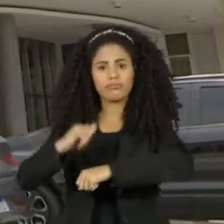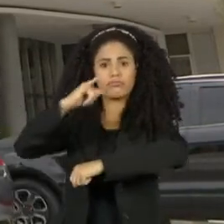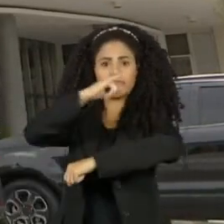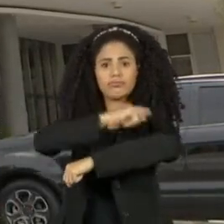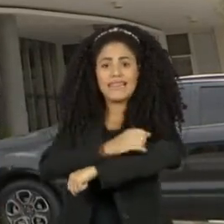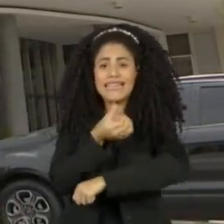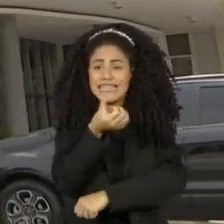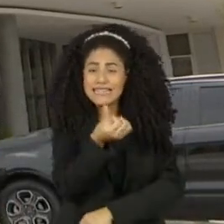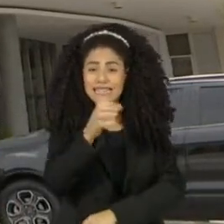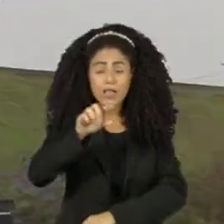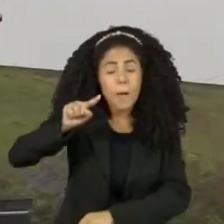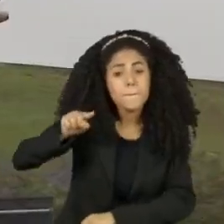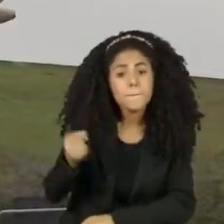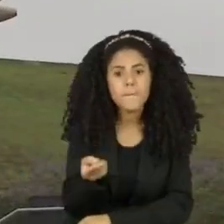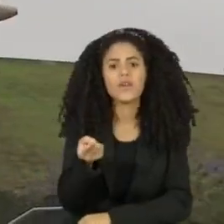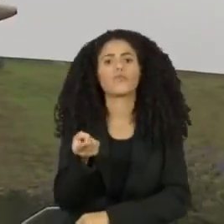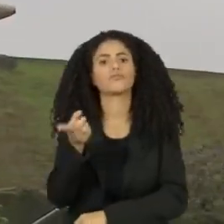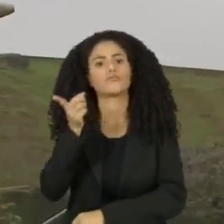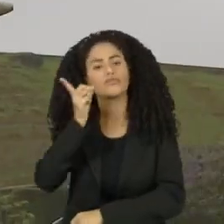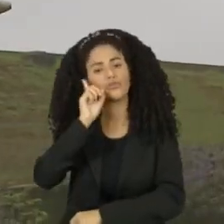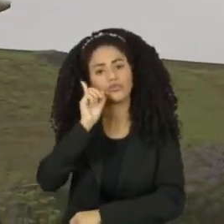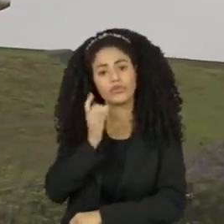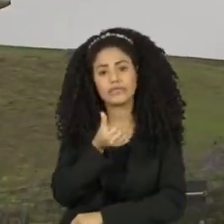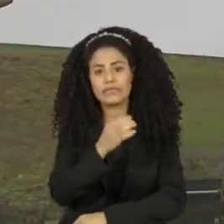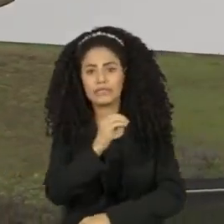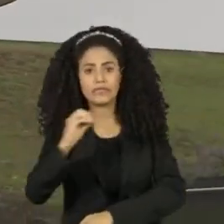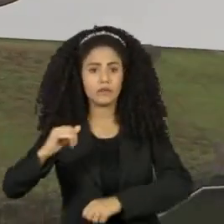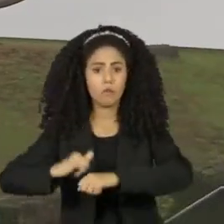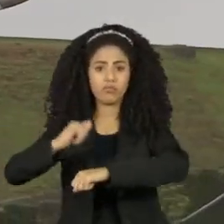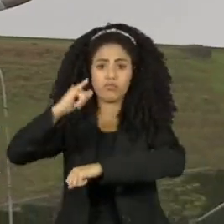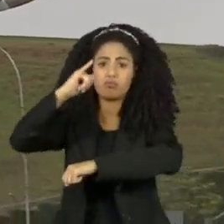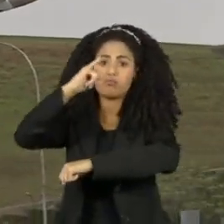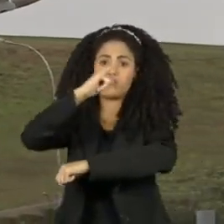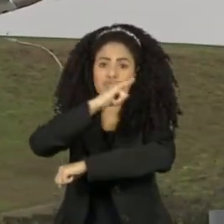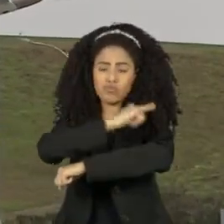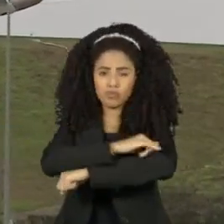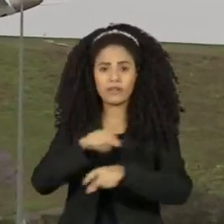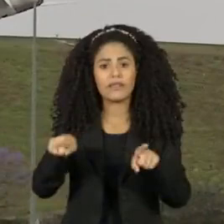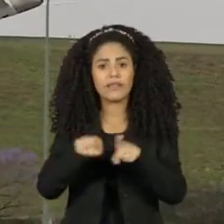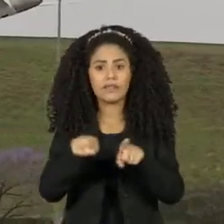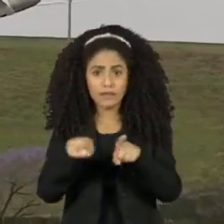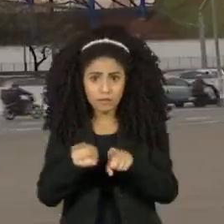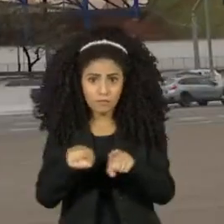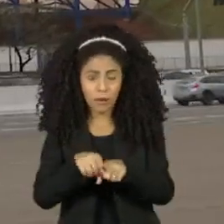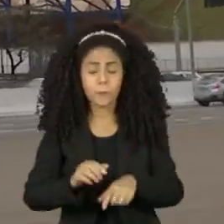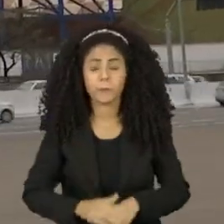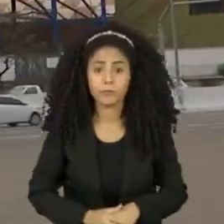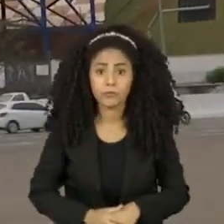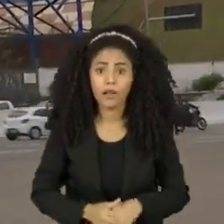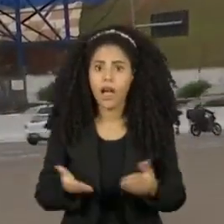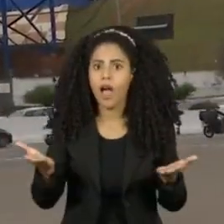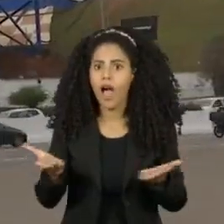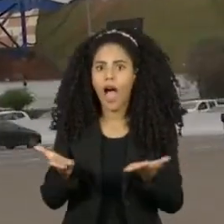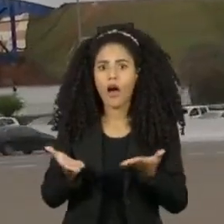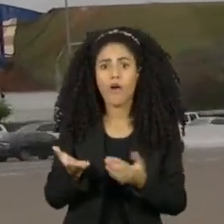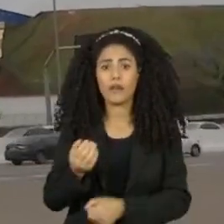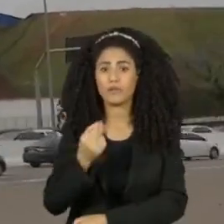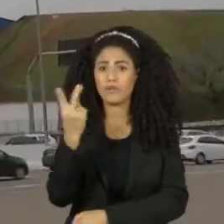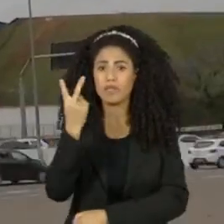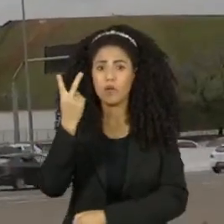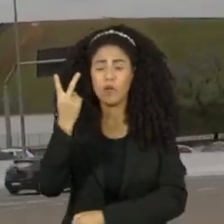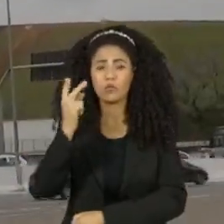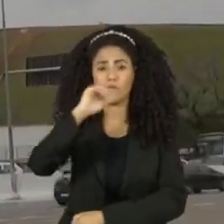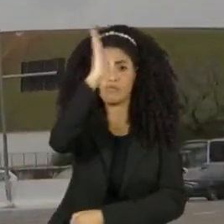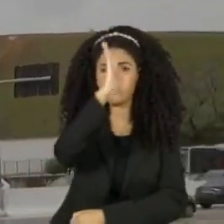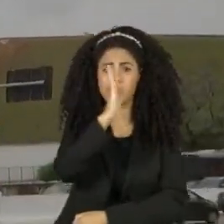de 60 mil passageiros e quase 600 voos diários entre pousos e decolagens. É o segundo mais